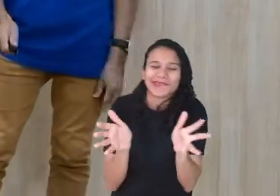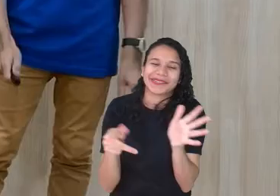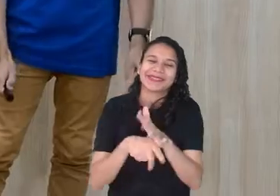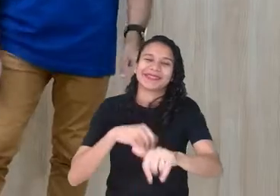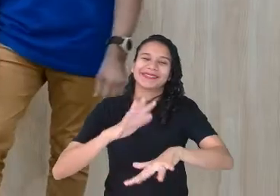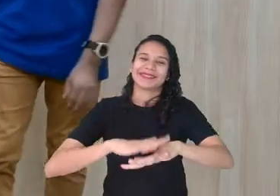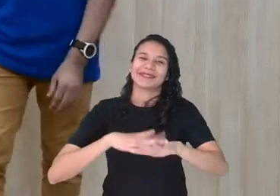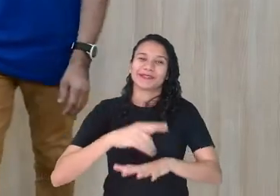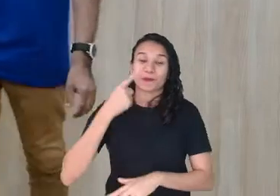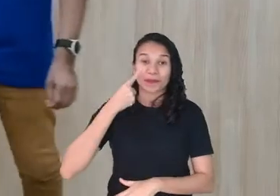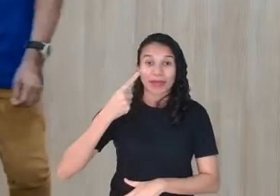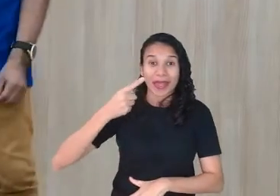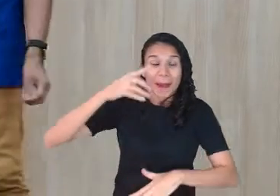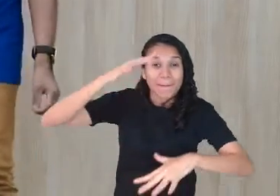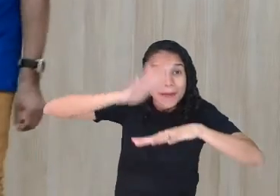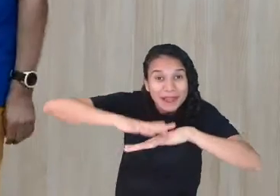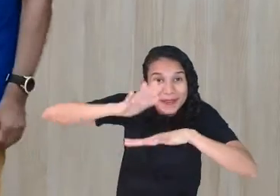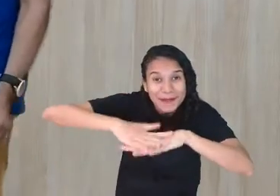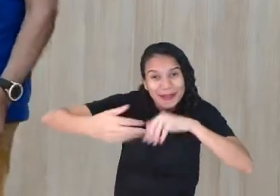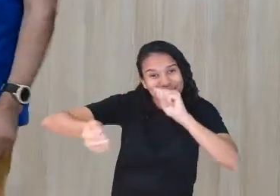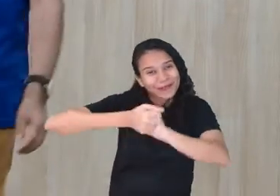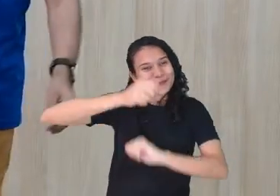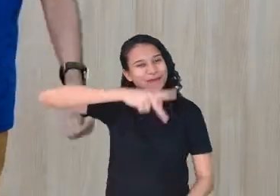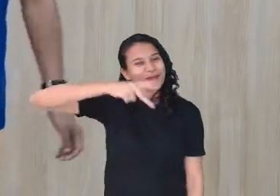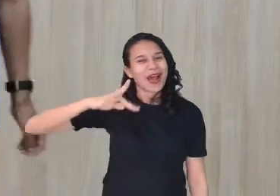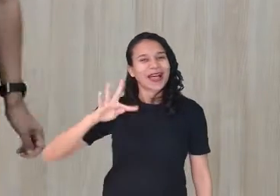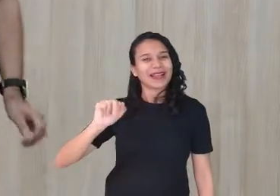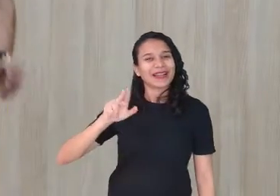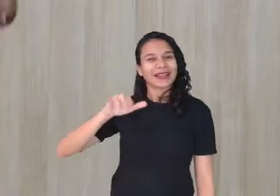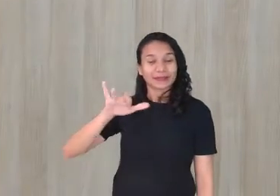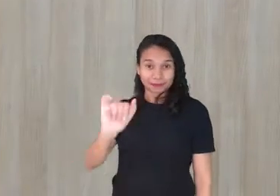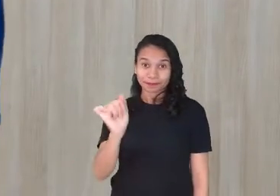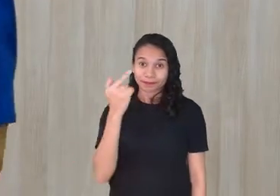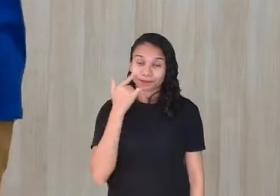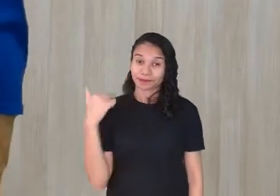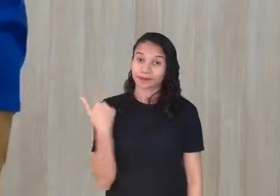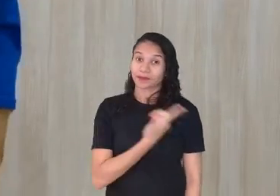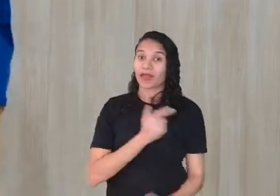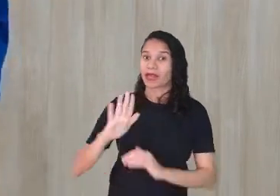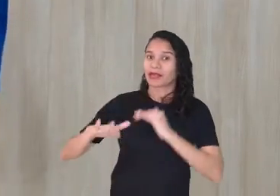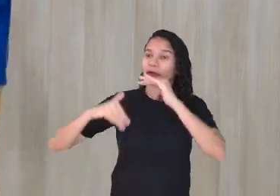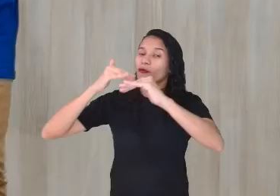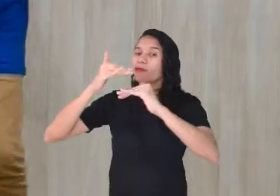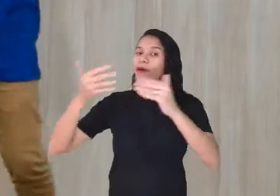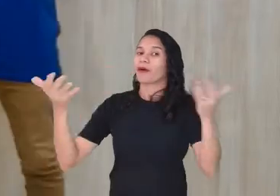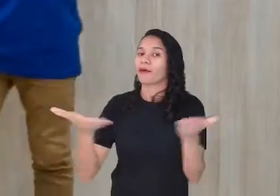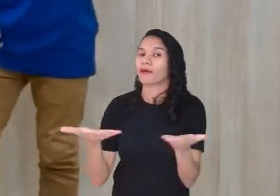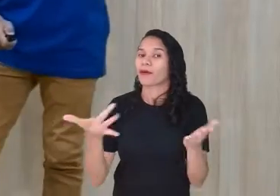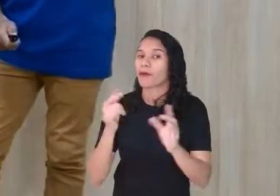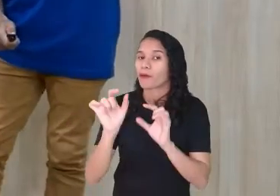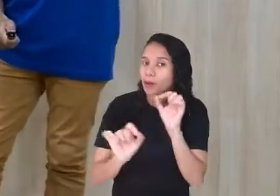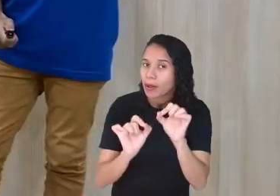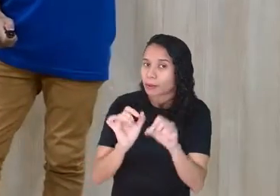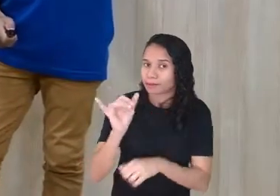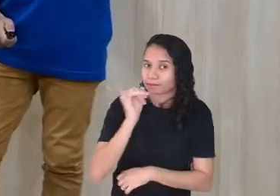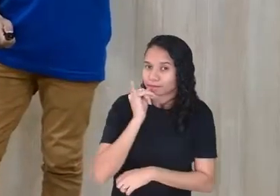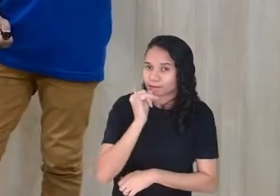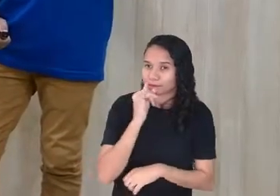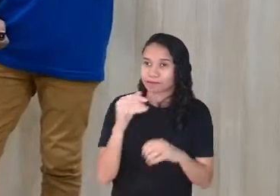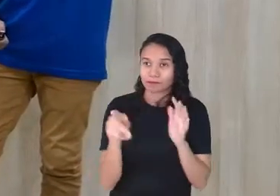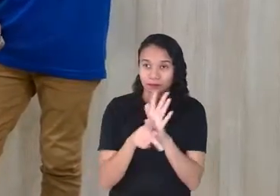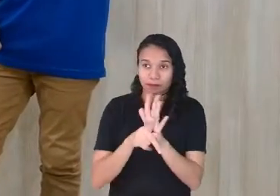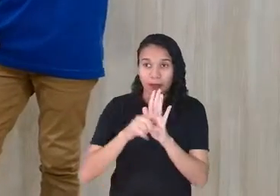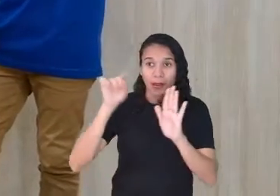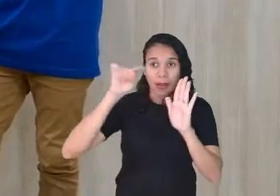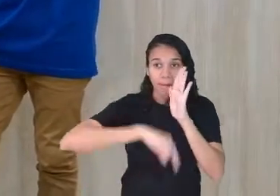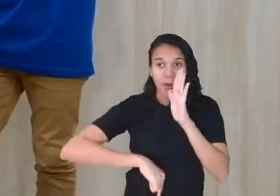matemáticos. É matemática com Tânia, olha lá. Vamos lá. A gente vai desenvolver aqui, ó, gente, ó. Outro exemplo, né? Que eu disse a você que eu quero